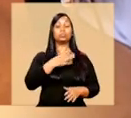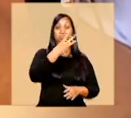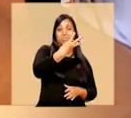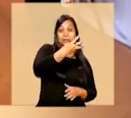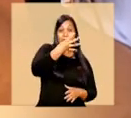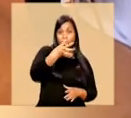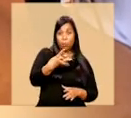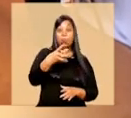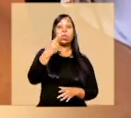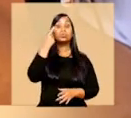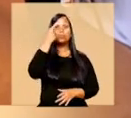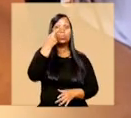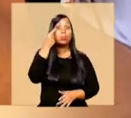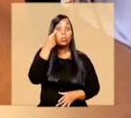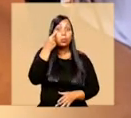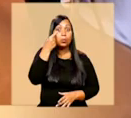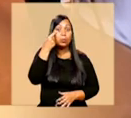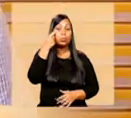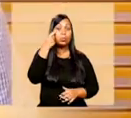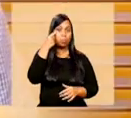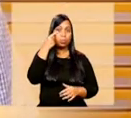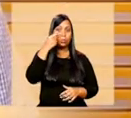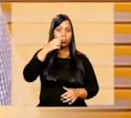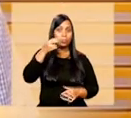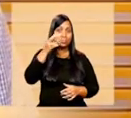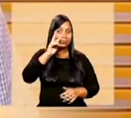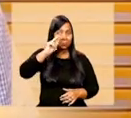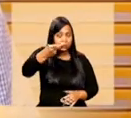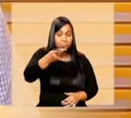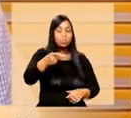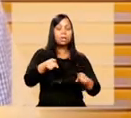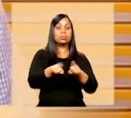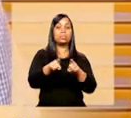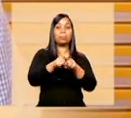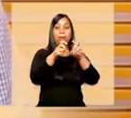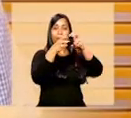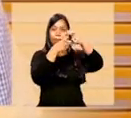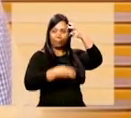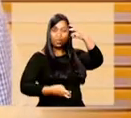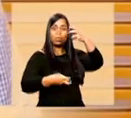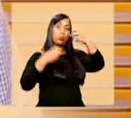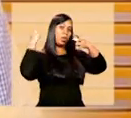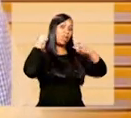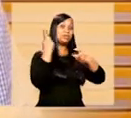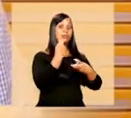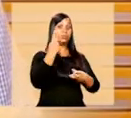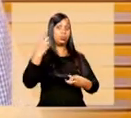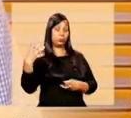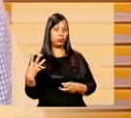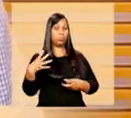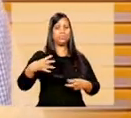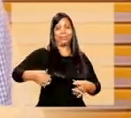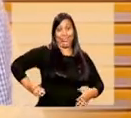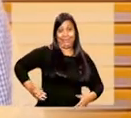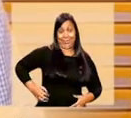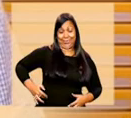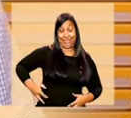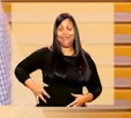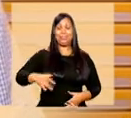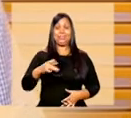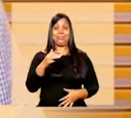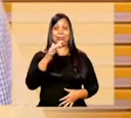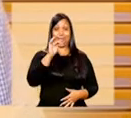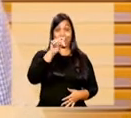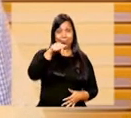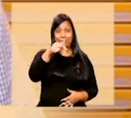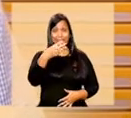foram 34 córneas transplantadas, medula 114, fígado 46, rim